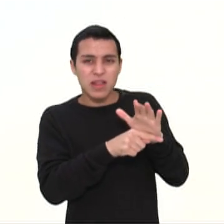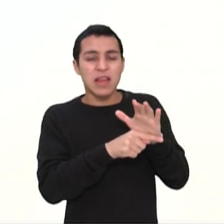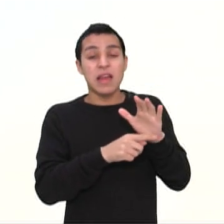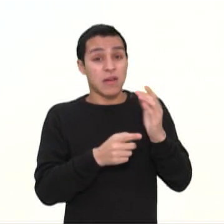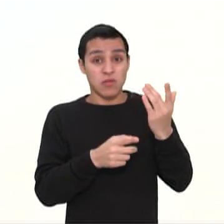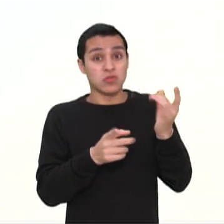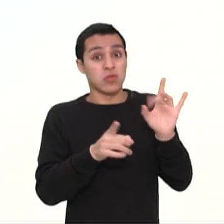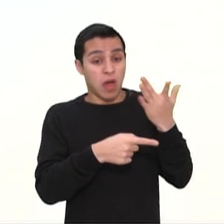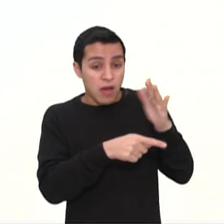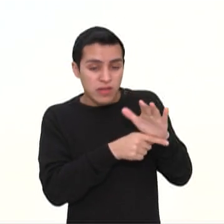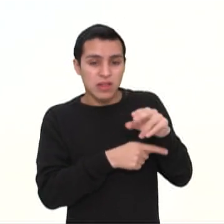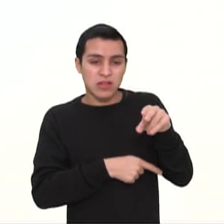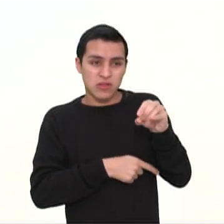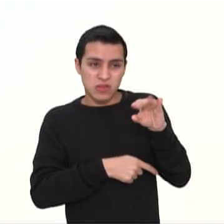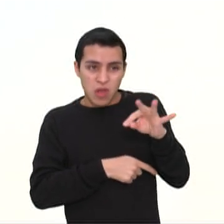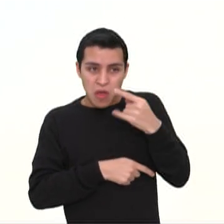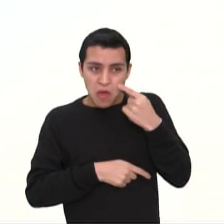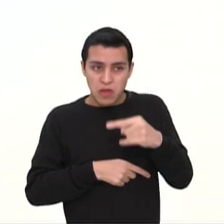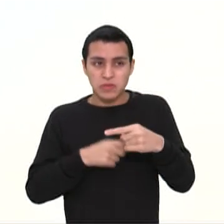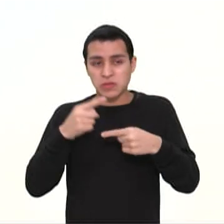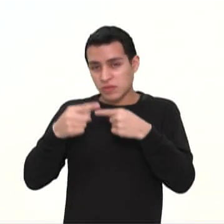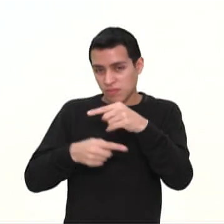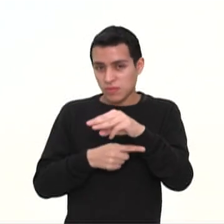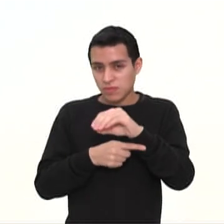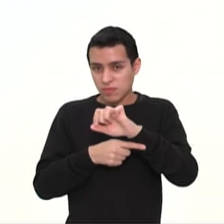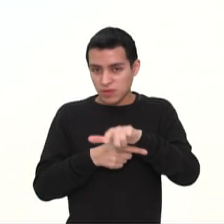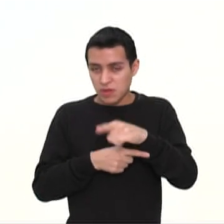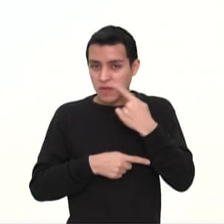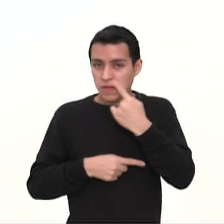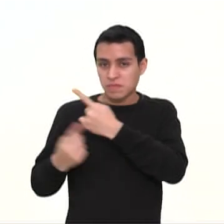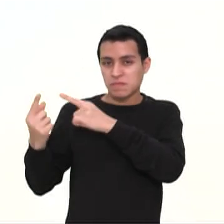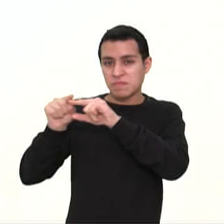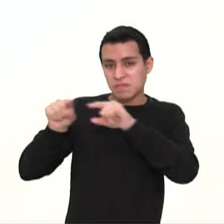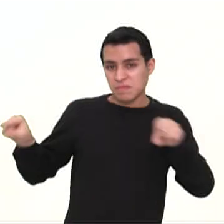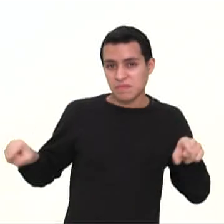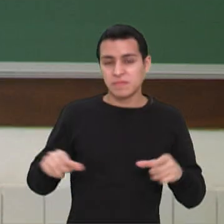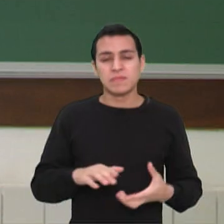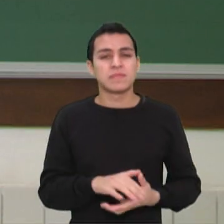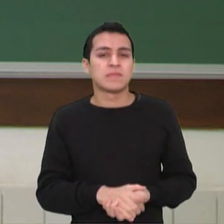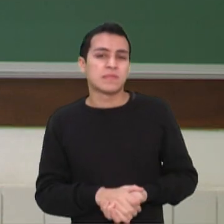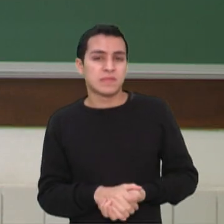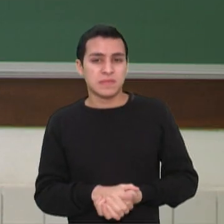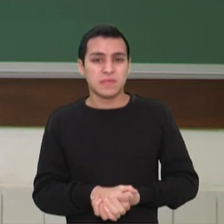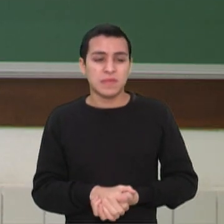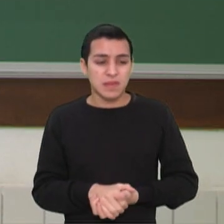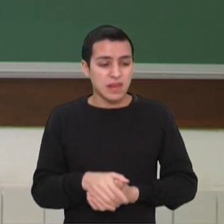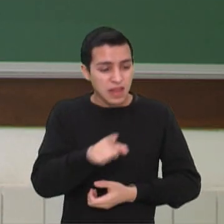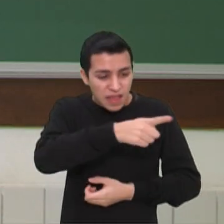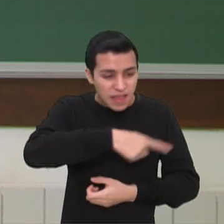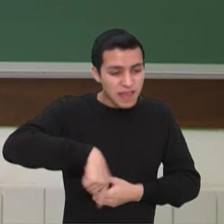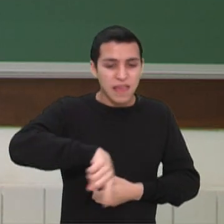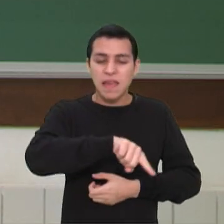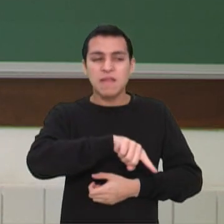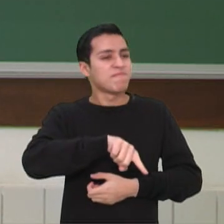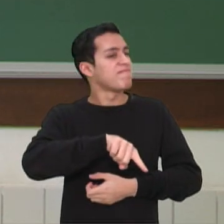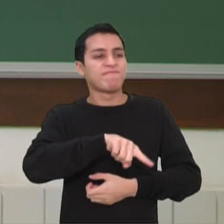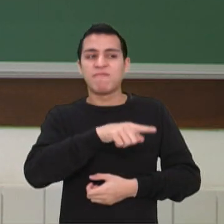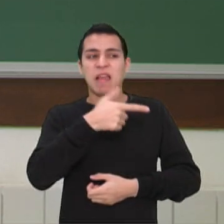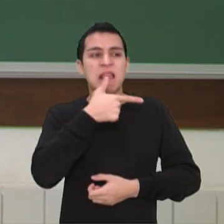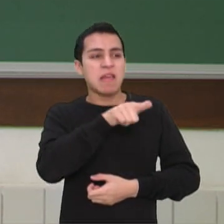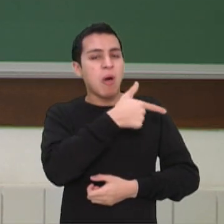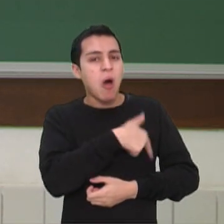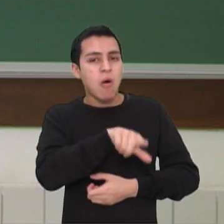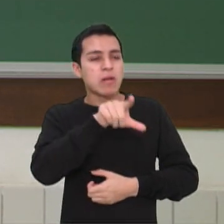depois do modal. Então ficaria, they might not speak another language. Ele não falaria uma outra língua.